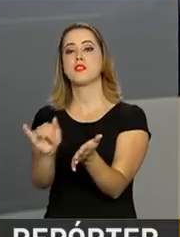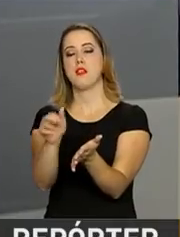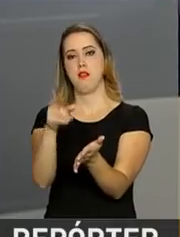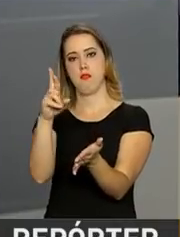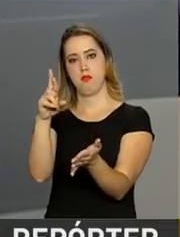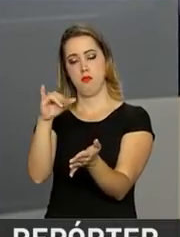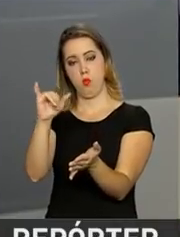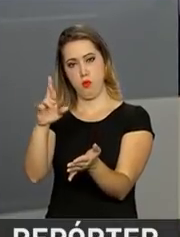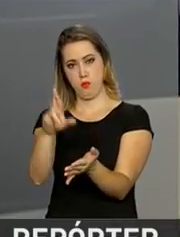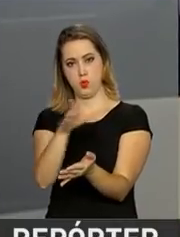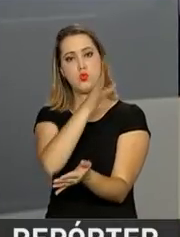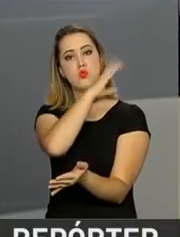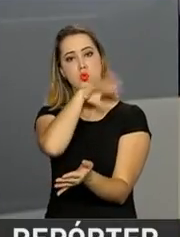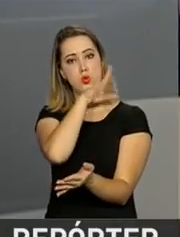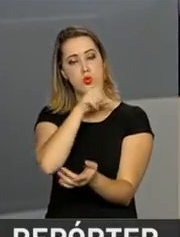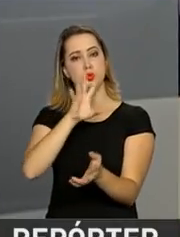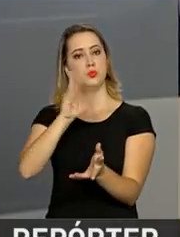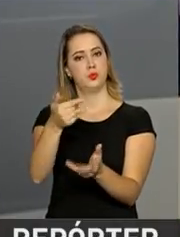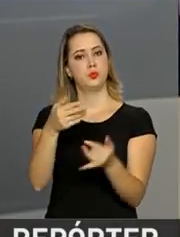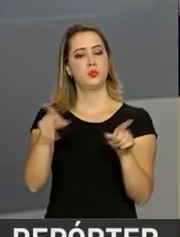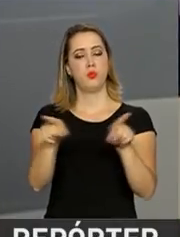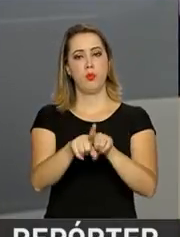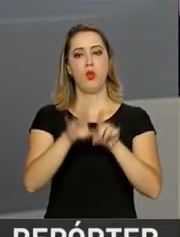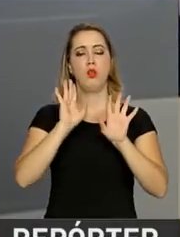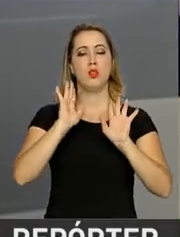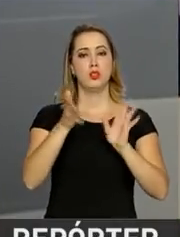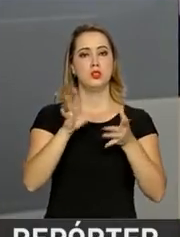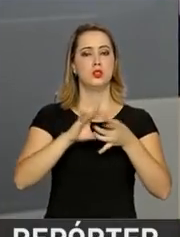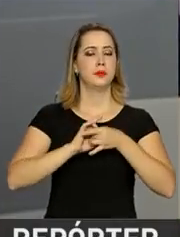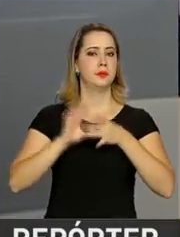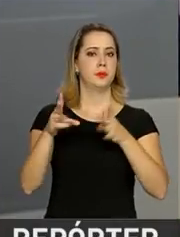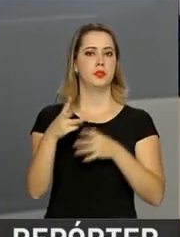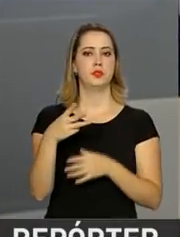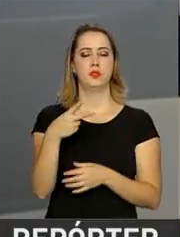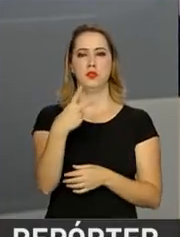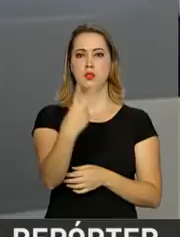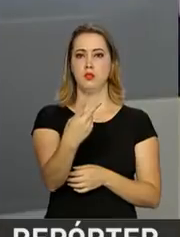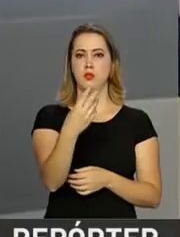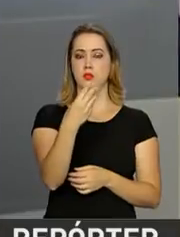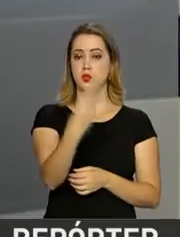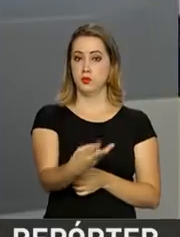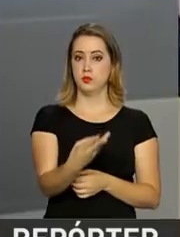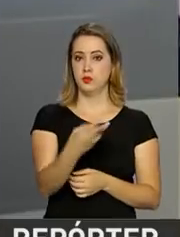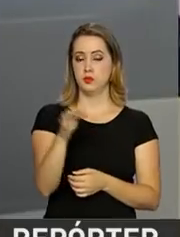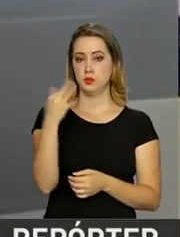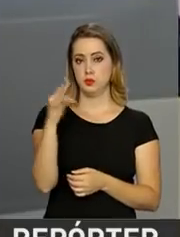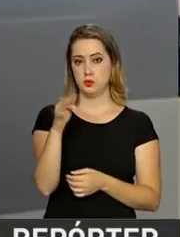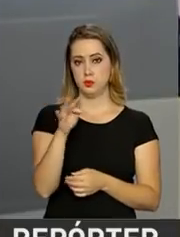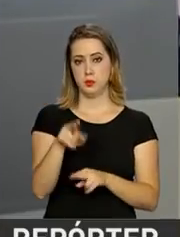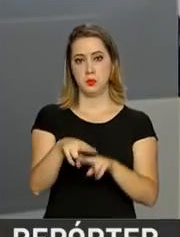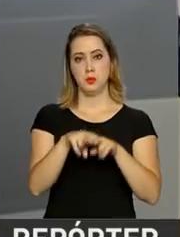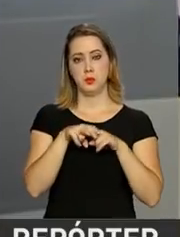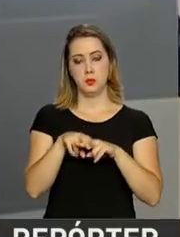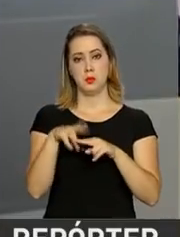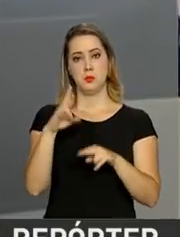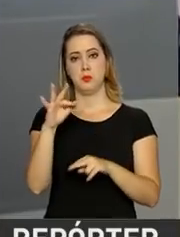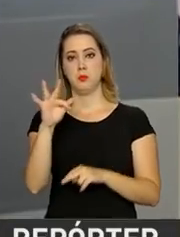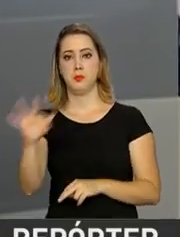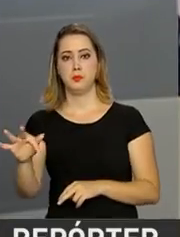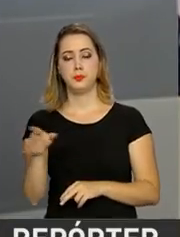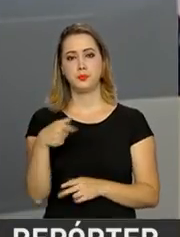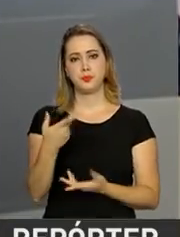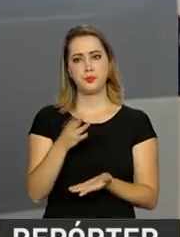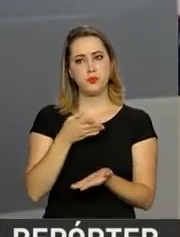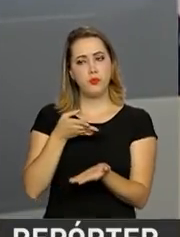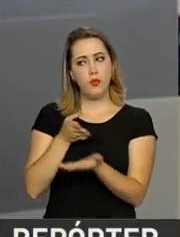do imposto de renda das pessoas físicas vai ser liberado no dia 23 de fevereiro pela receita federal o prazo